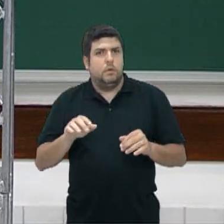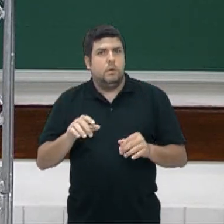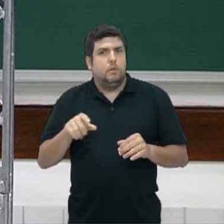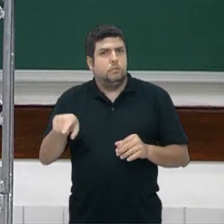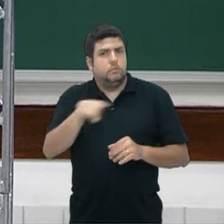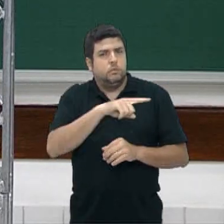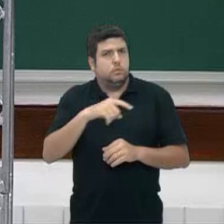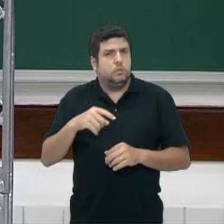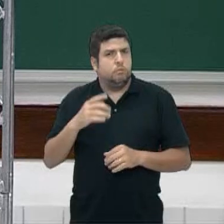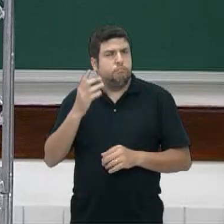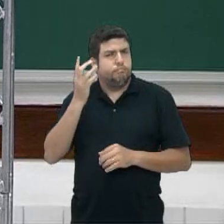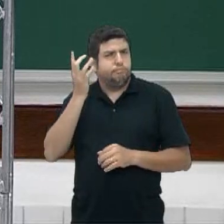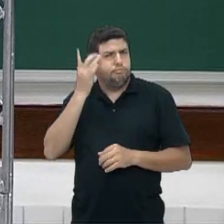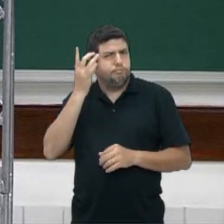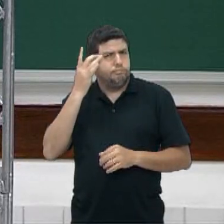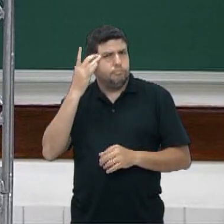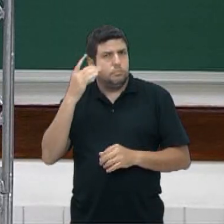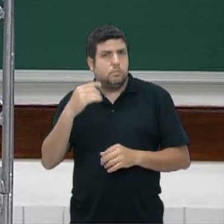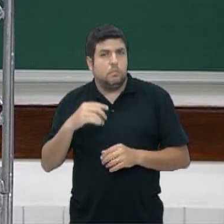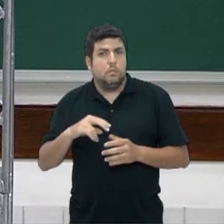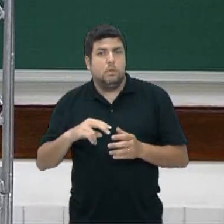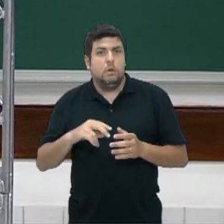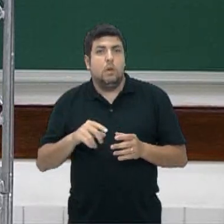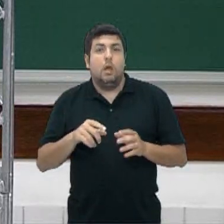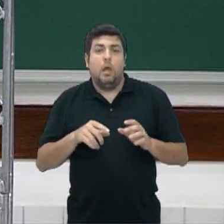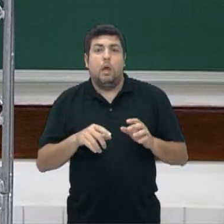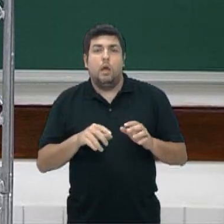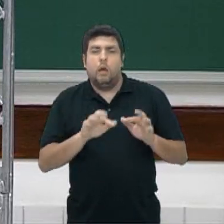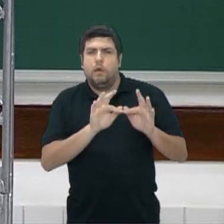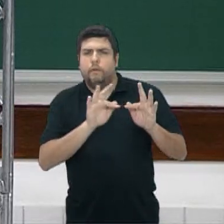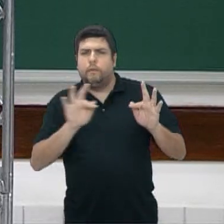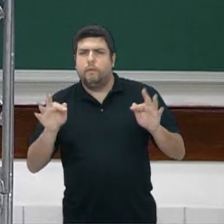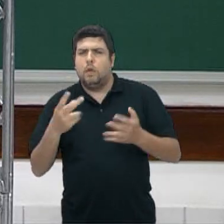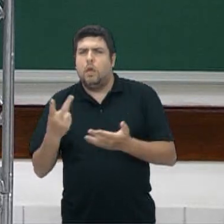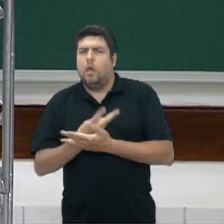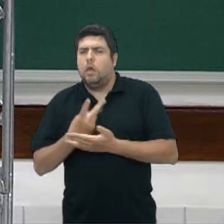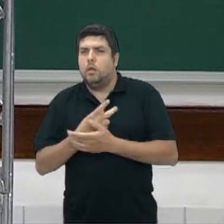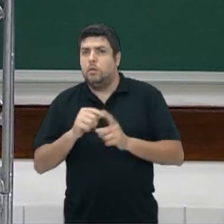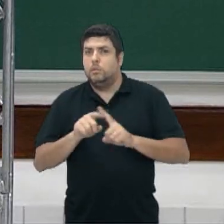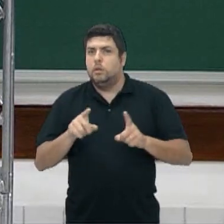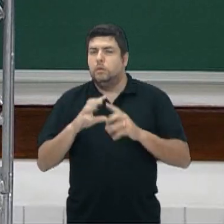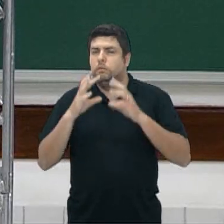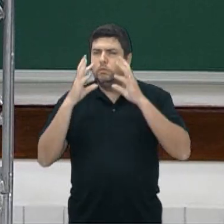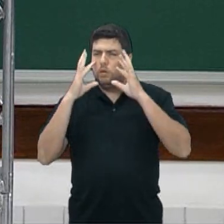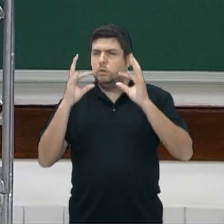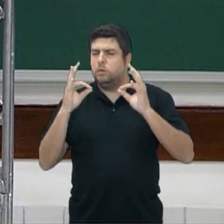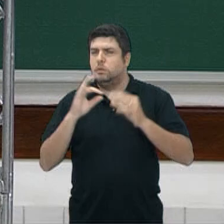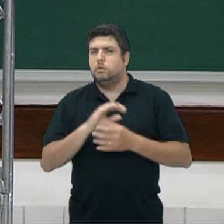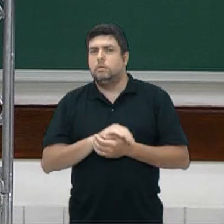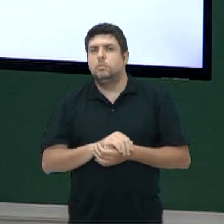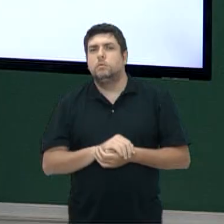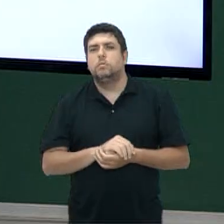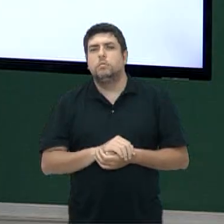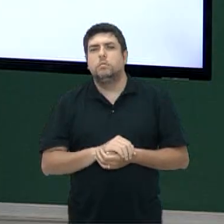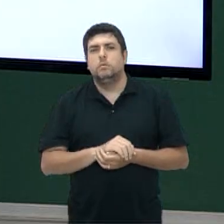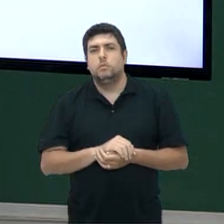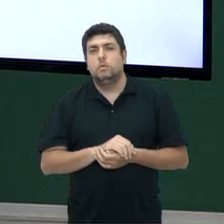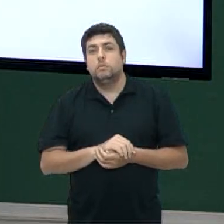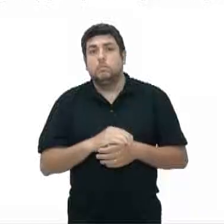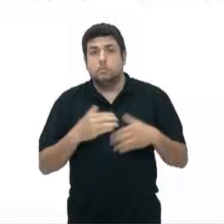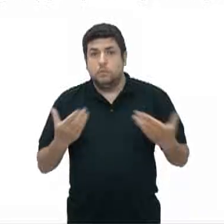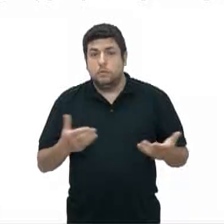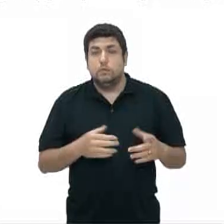Não significa que as questões são erradas, mas fique esperto. Tá? Então, veja que a alternativa correta seria a